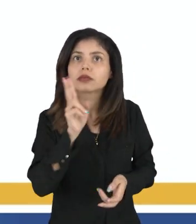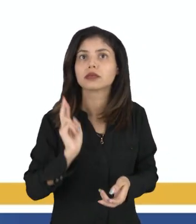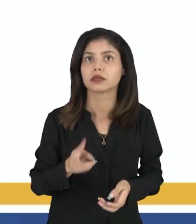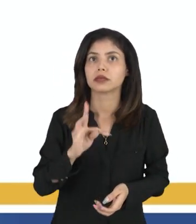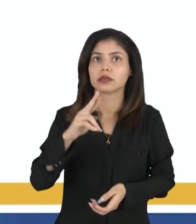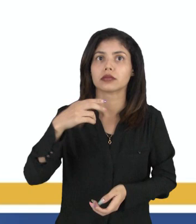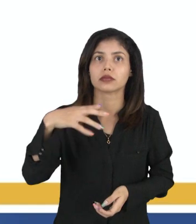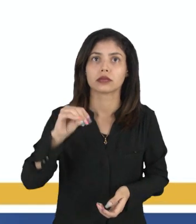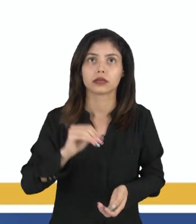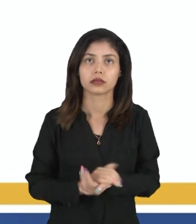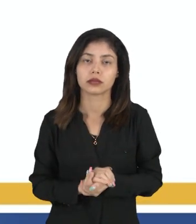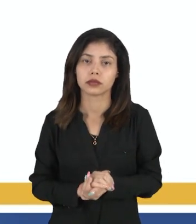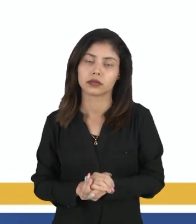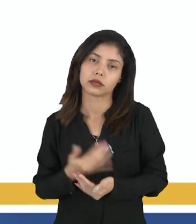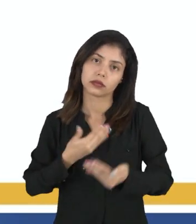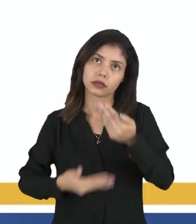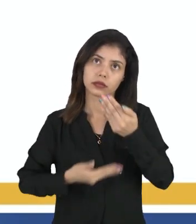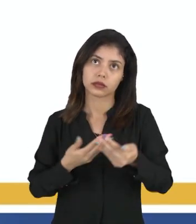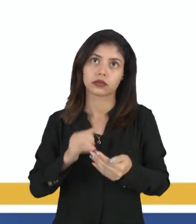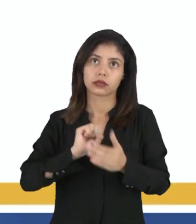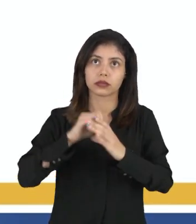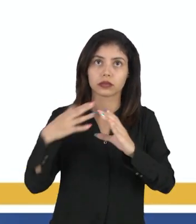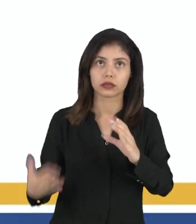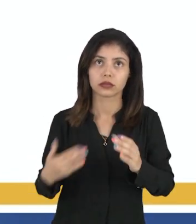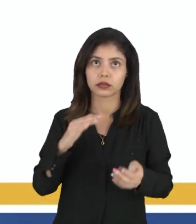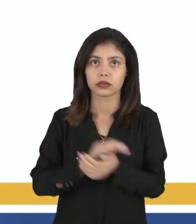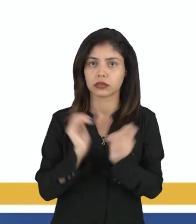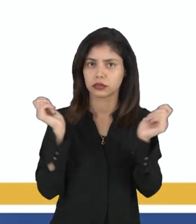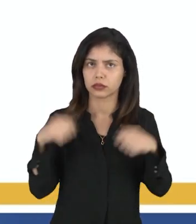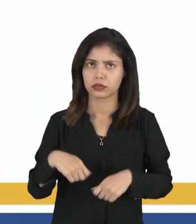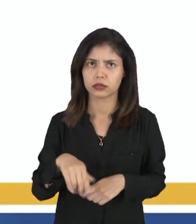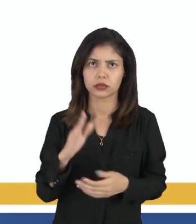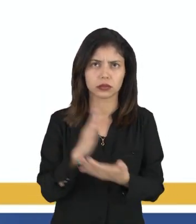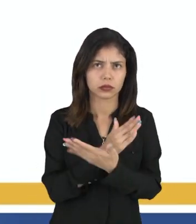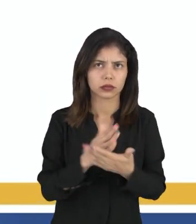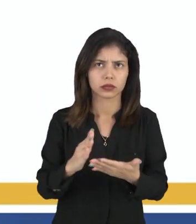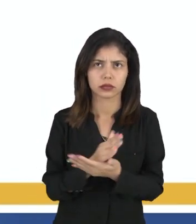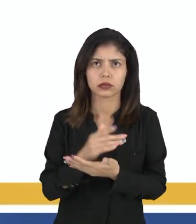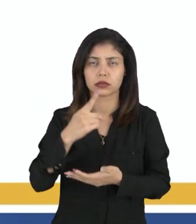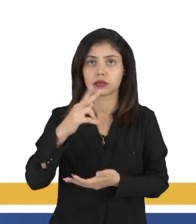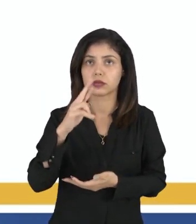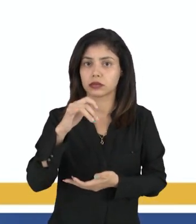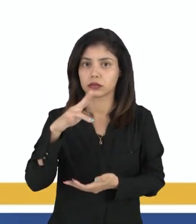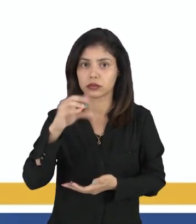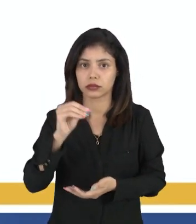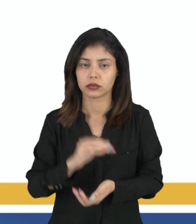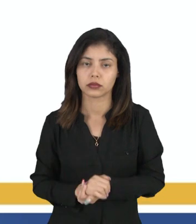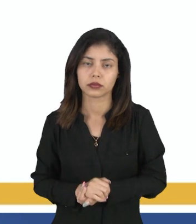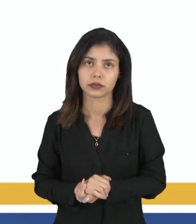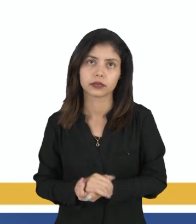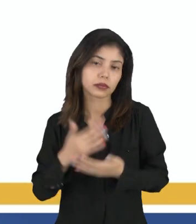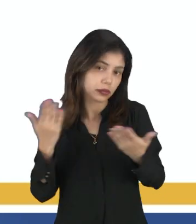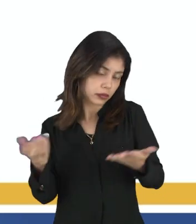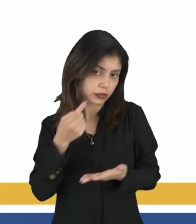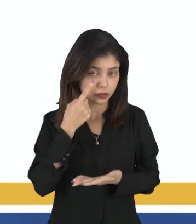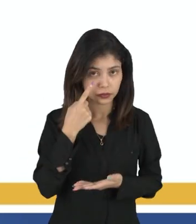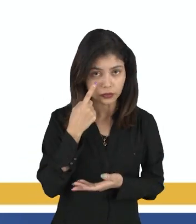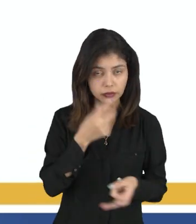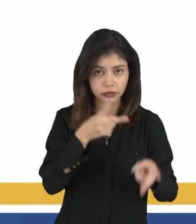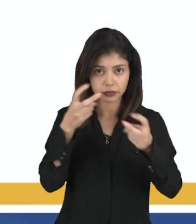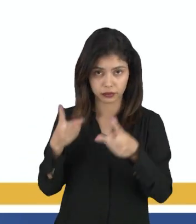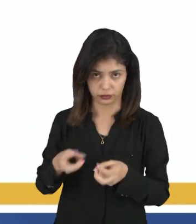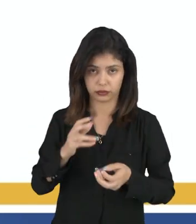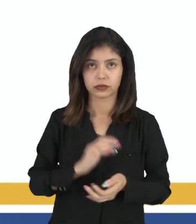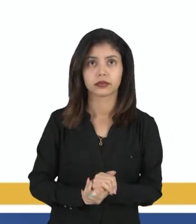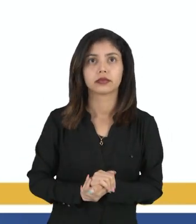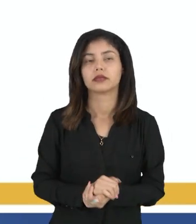mesmo táxon, né, ou caixinha, compartilham características e possuem algum grau de parentesco. Então observem que ali na telinha